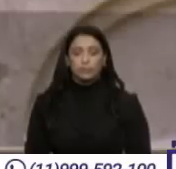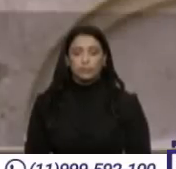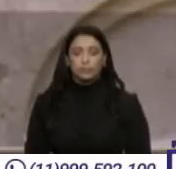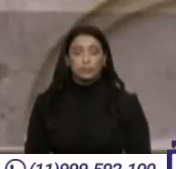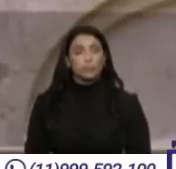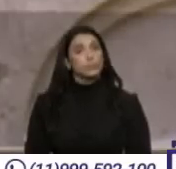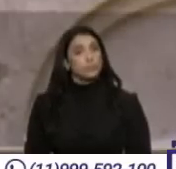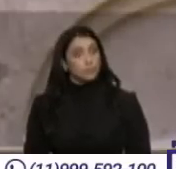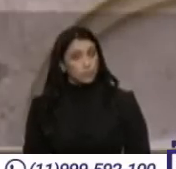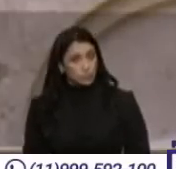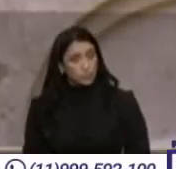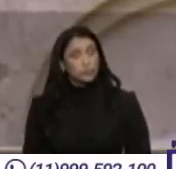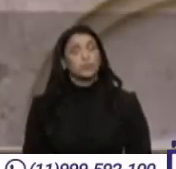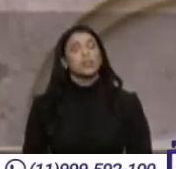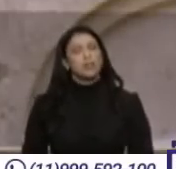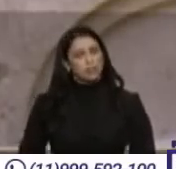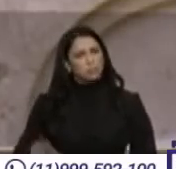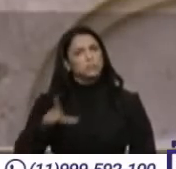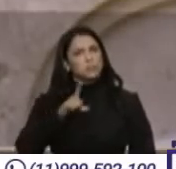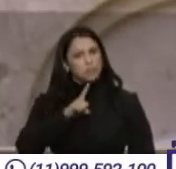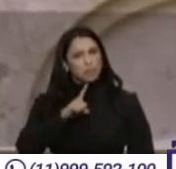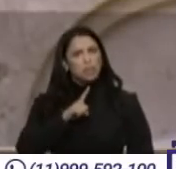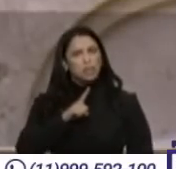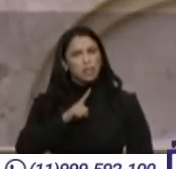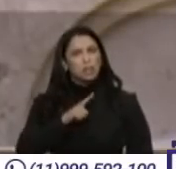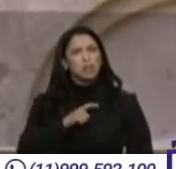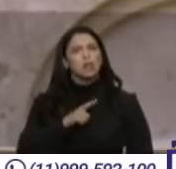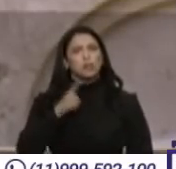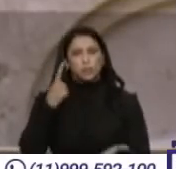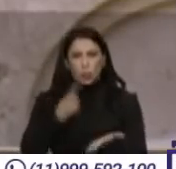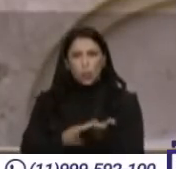Só assim se estará a reafirmar a ordem